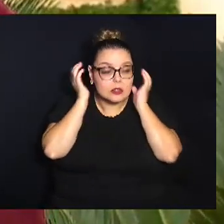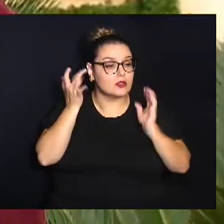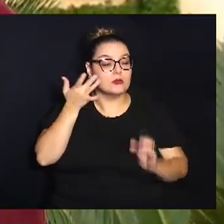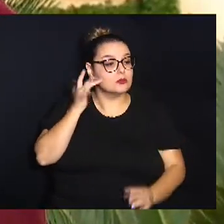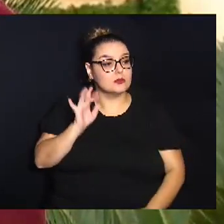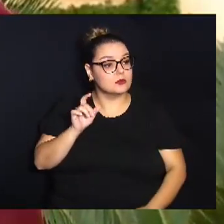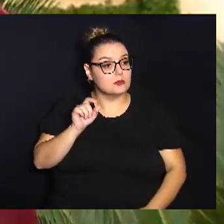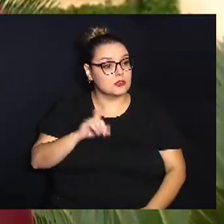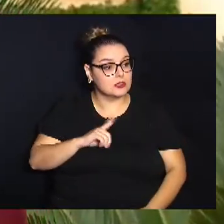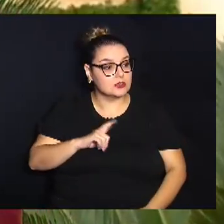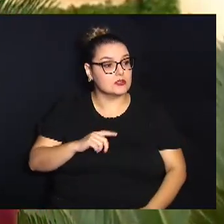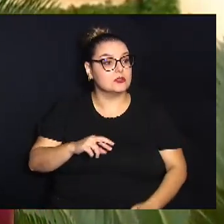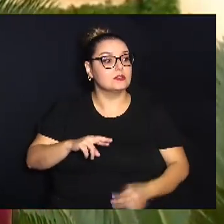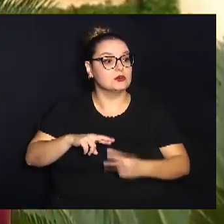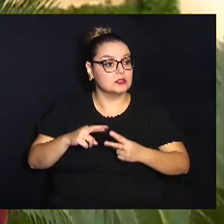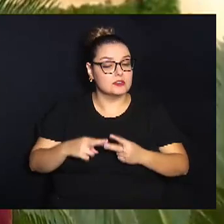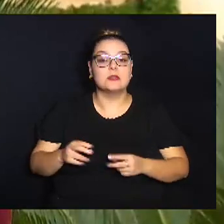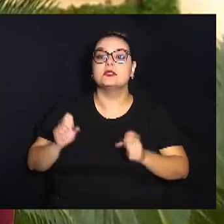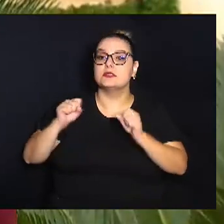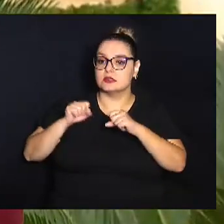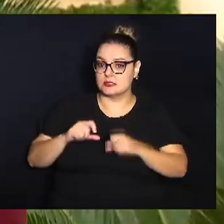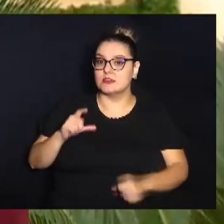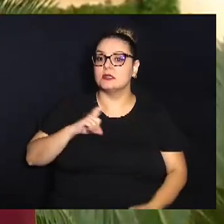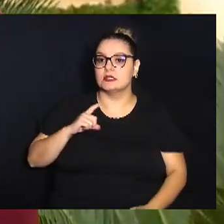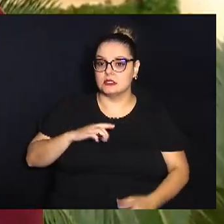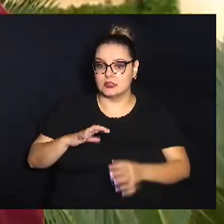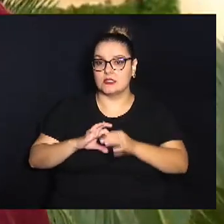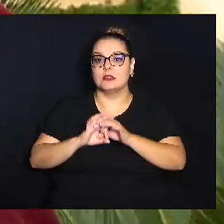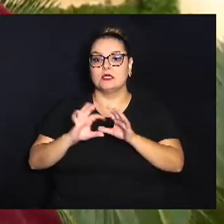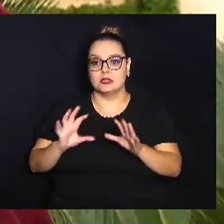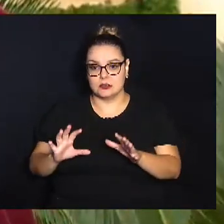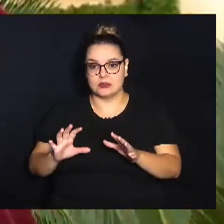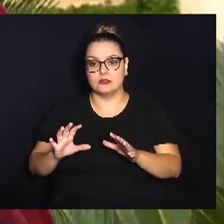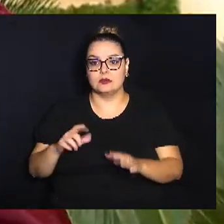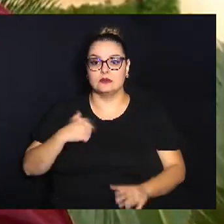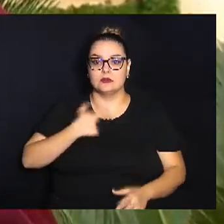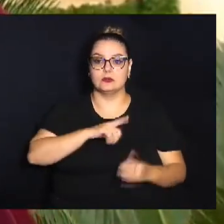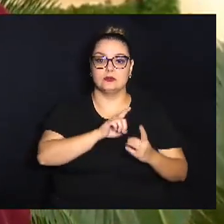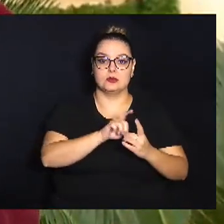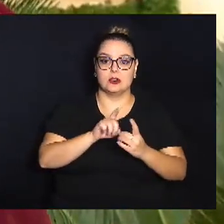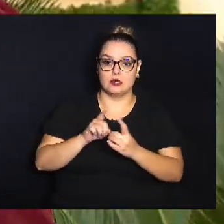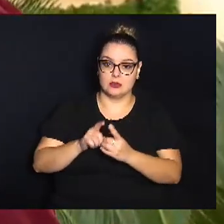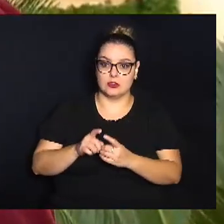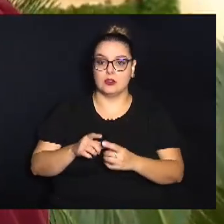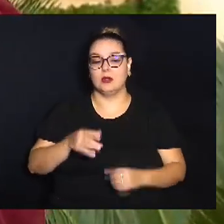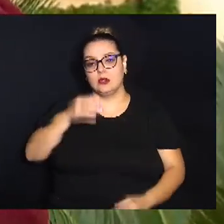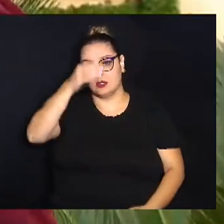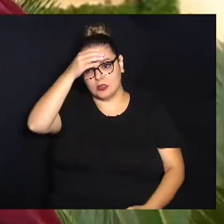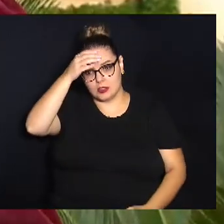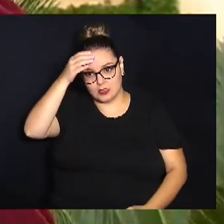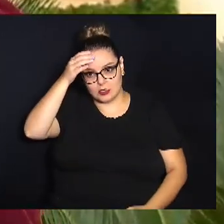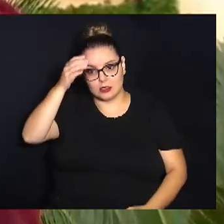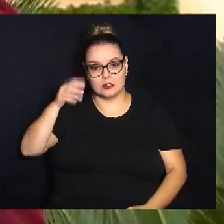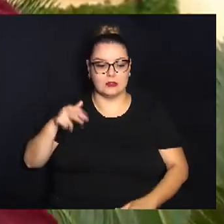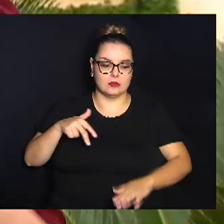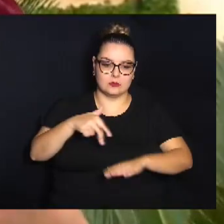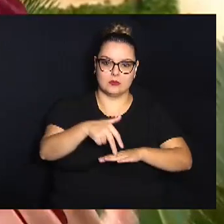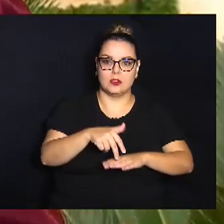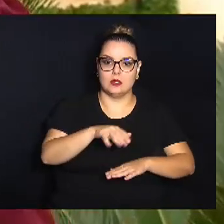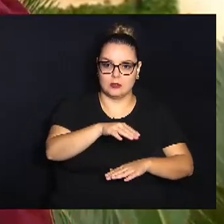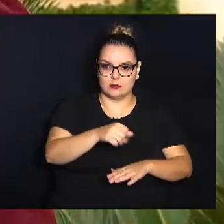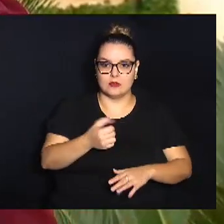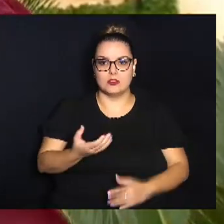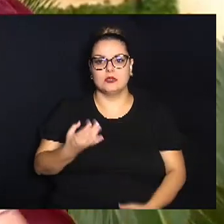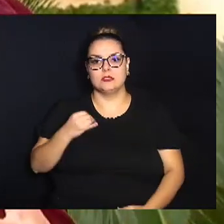tinha esse recurso. Verdade, verdade. A gente tem isso aqui disponível no nosso atendimento, né, ao cliente. Então, é só ir lá e pegar,